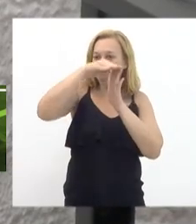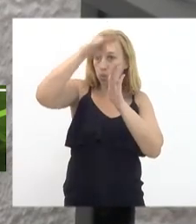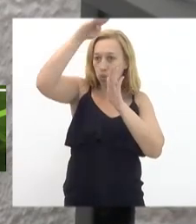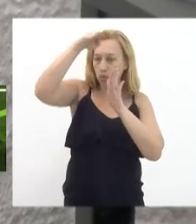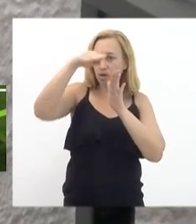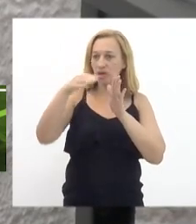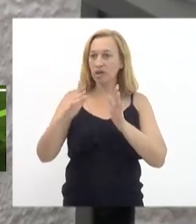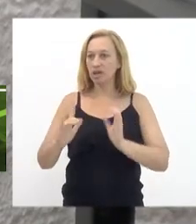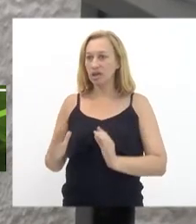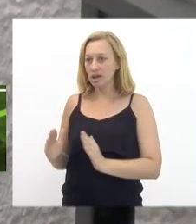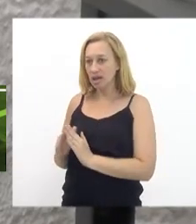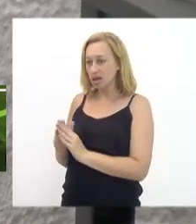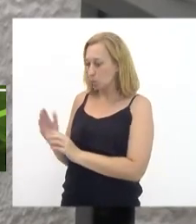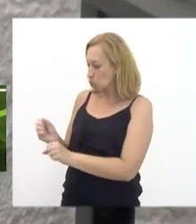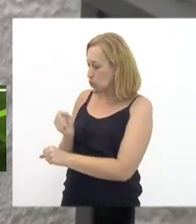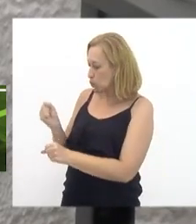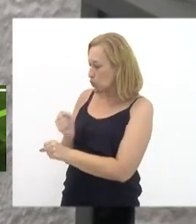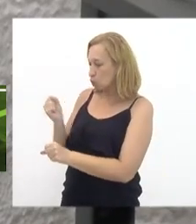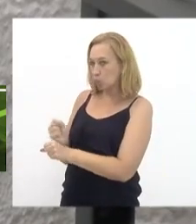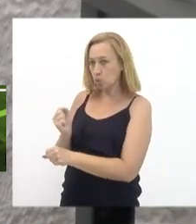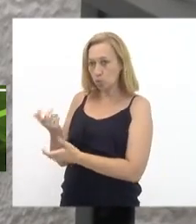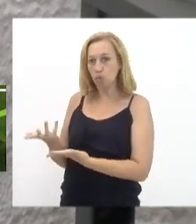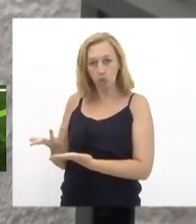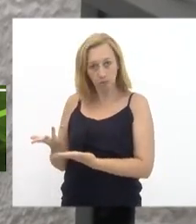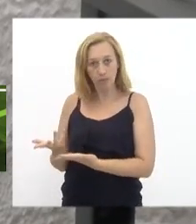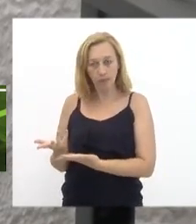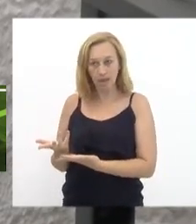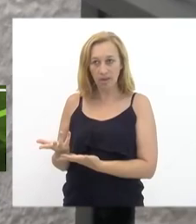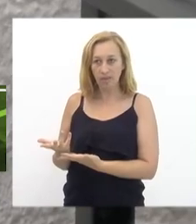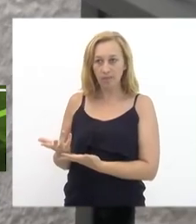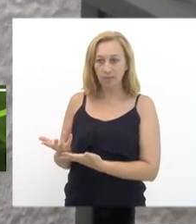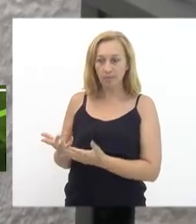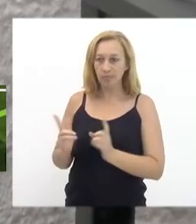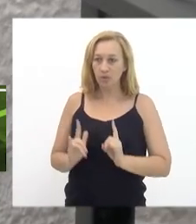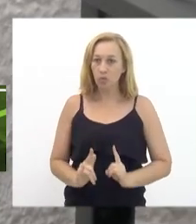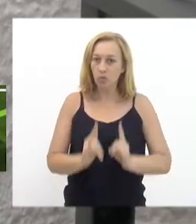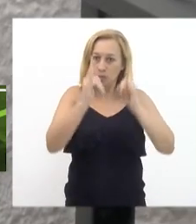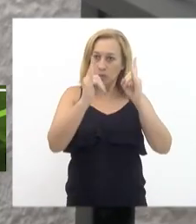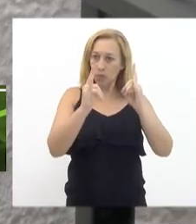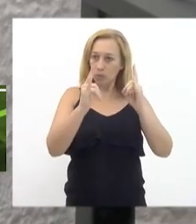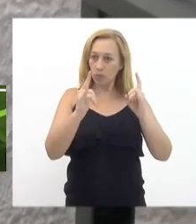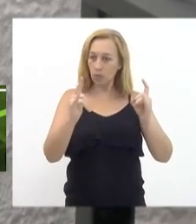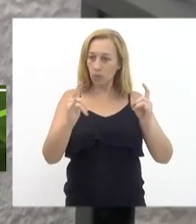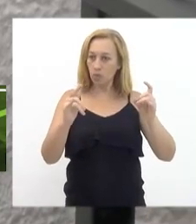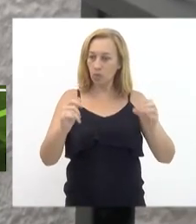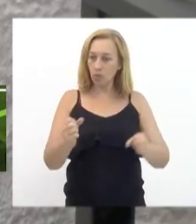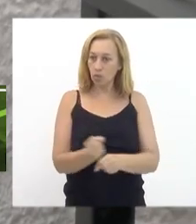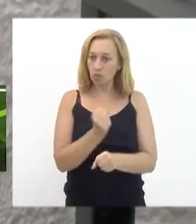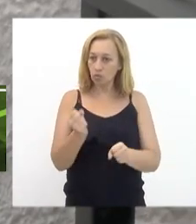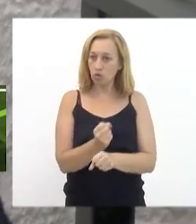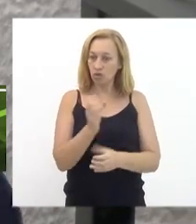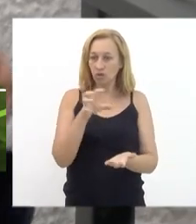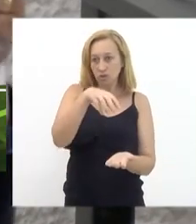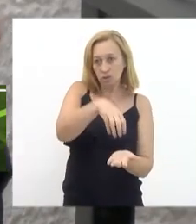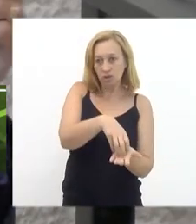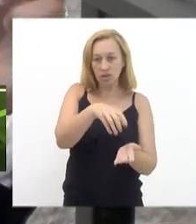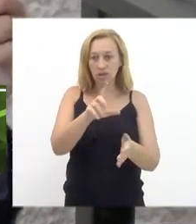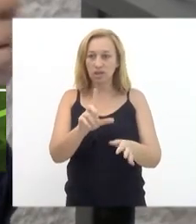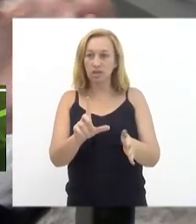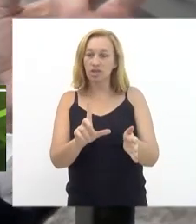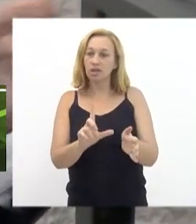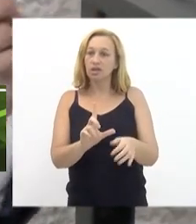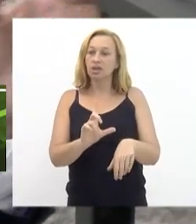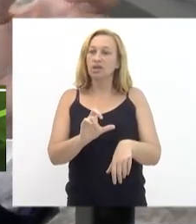as casinhas retido tem barato e constrói o prédio naquele mesmo local e fica no centro da cidade já tá no